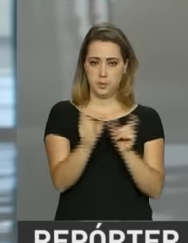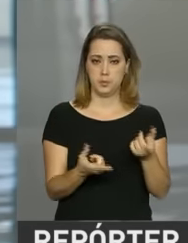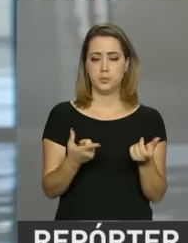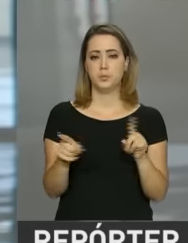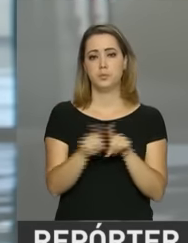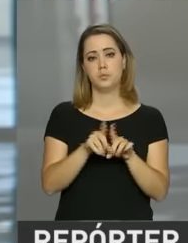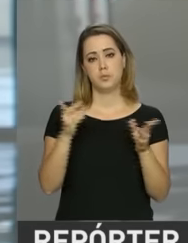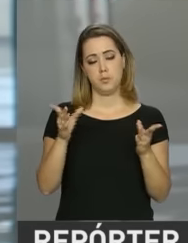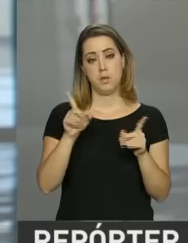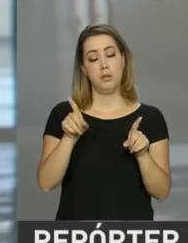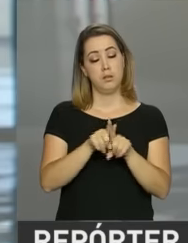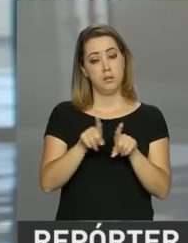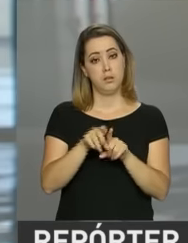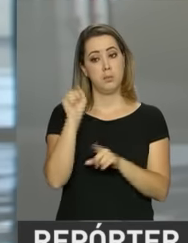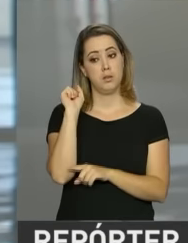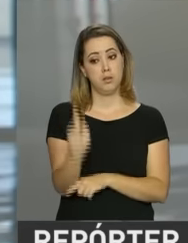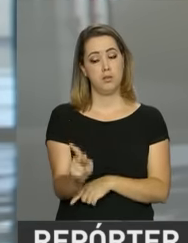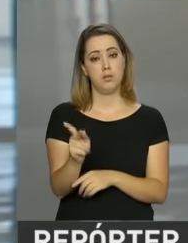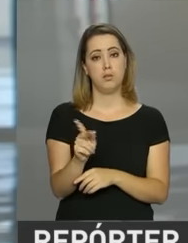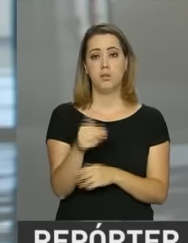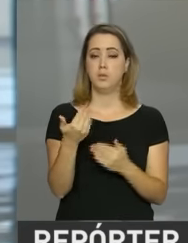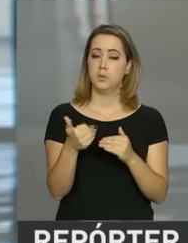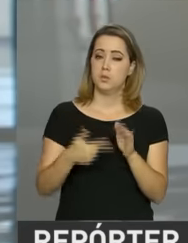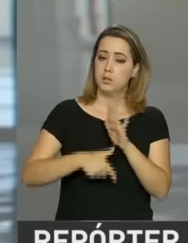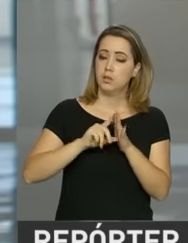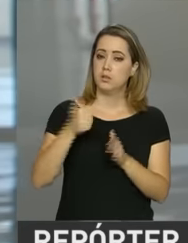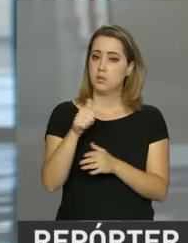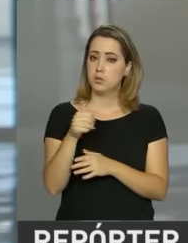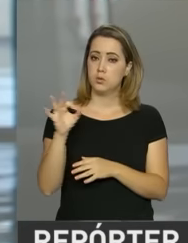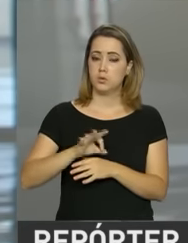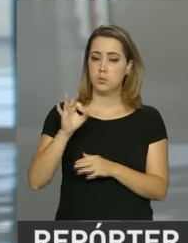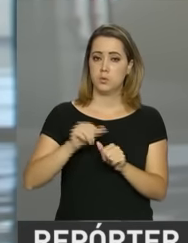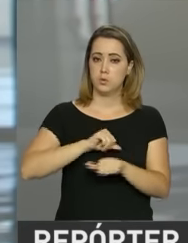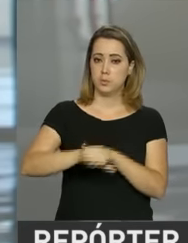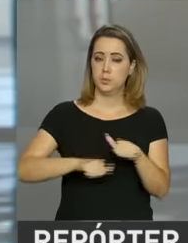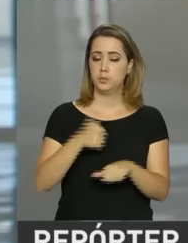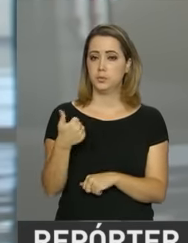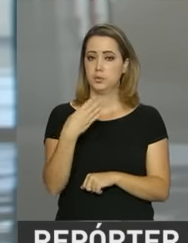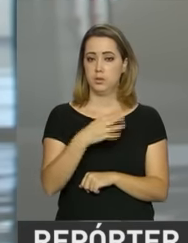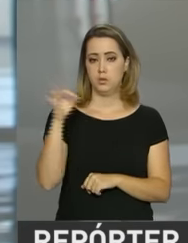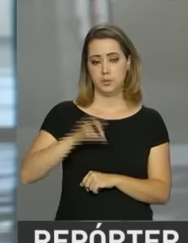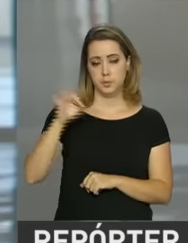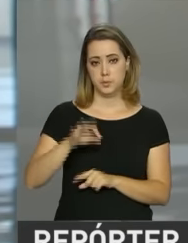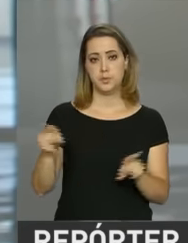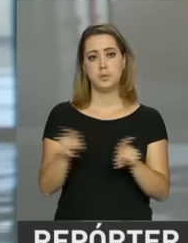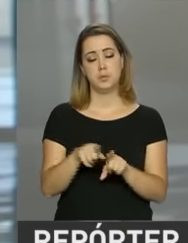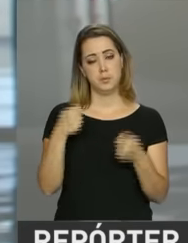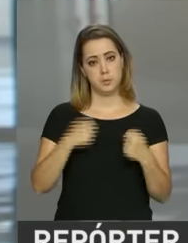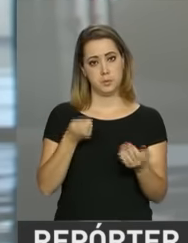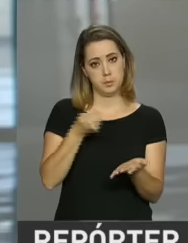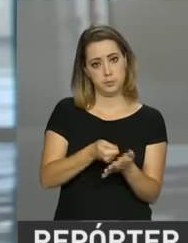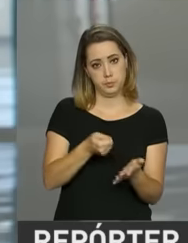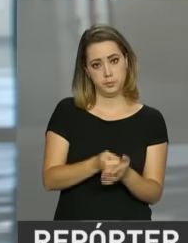estad para a Previdência Estadual também vai passar de 11% para 14% além disso eles terão que pagar uma